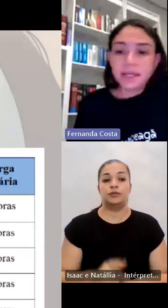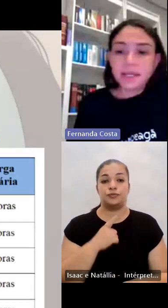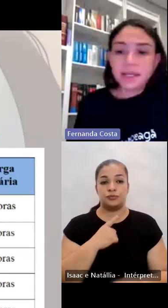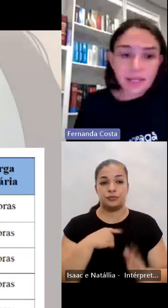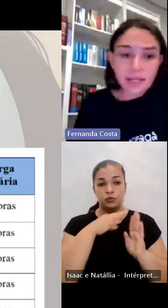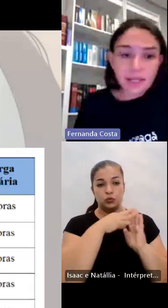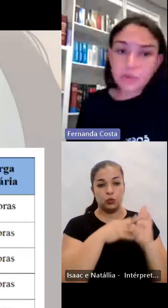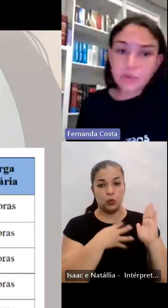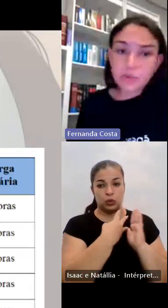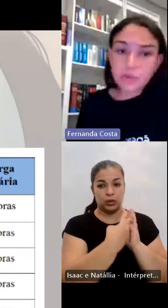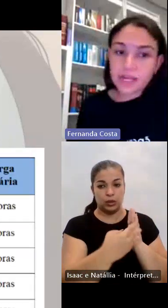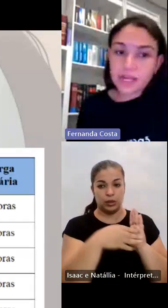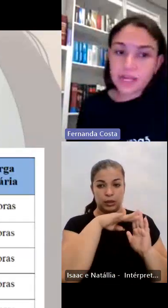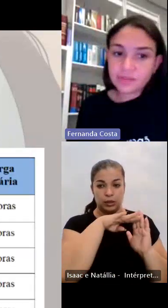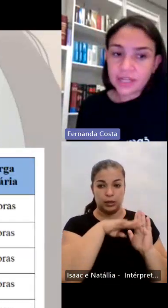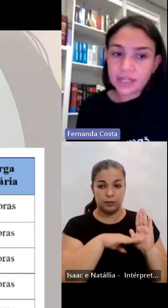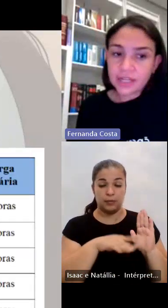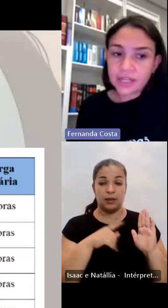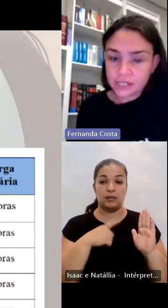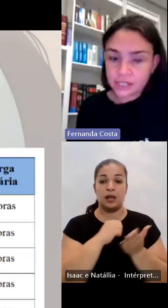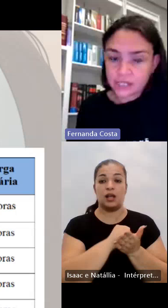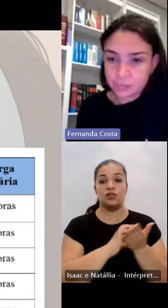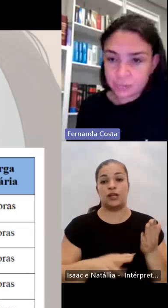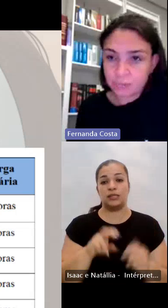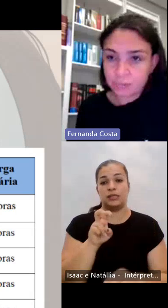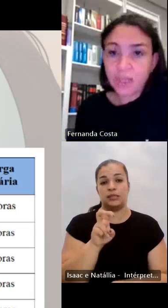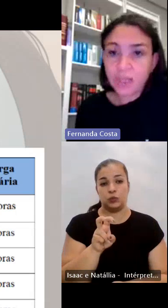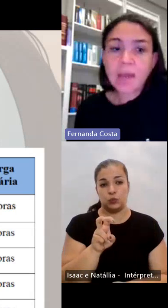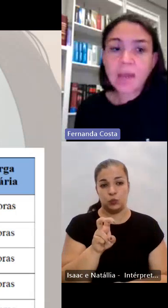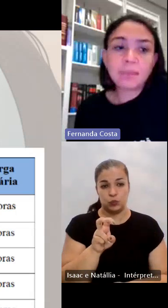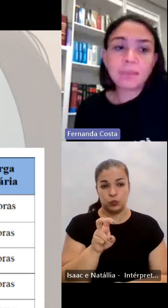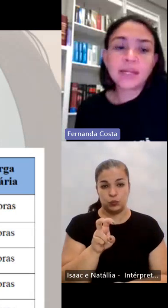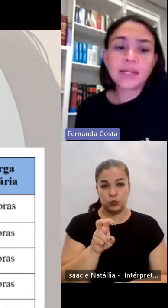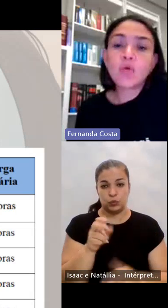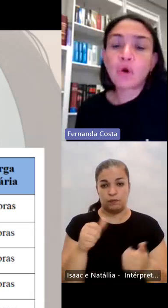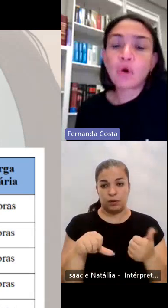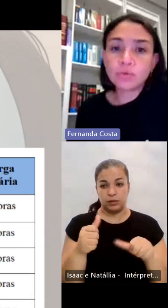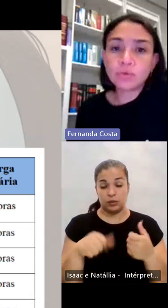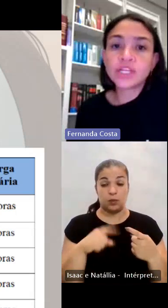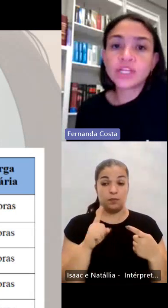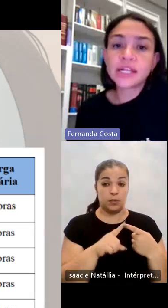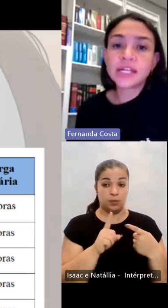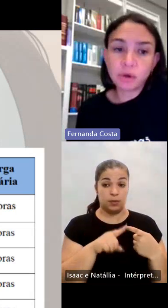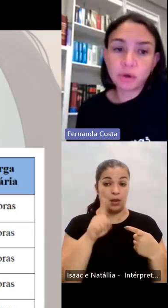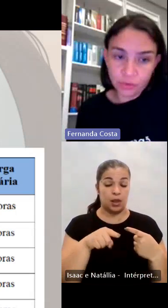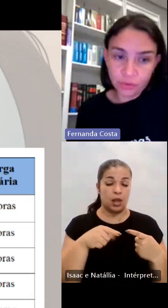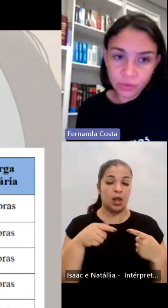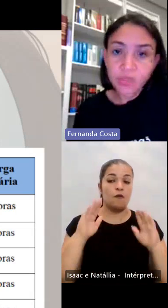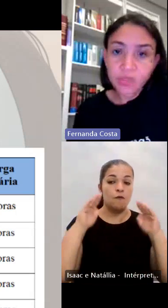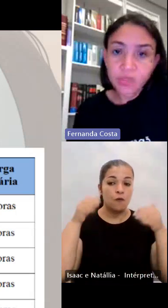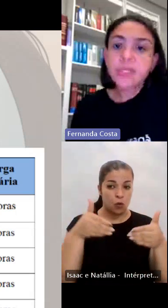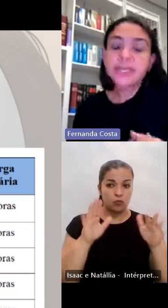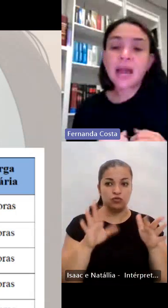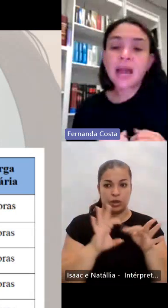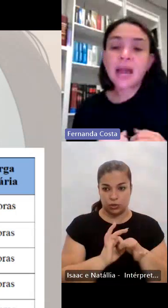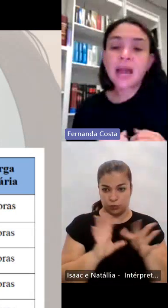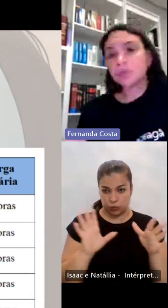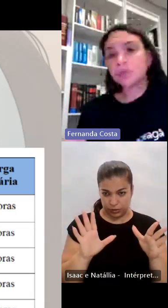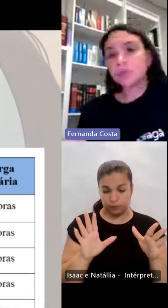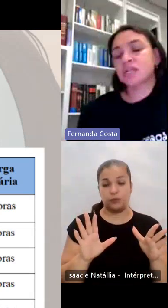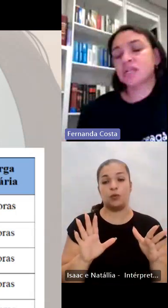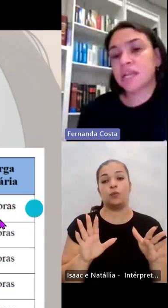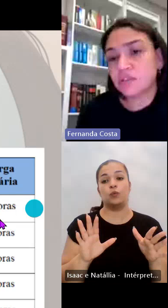ele tem 5 atividades avaliativas, certo? A primeira, que é o fórum, que já está disponível, e que a